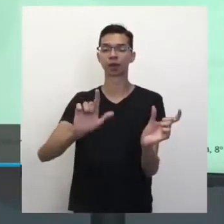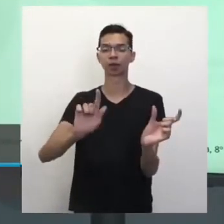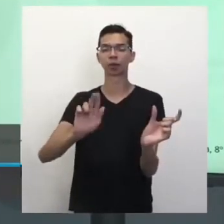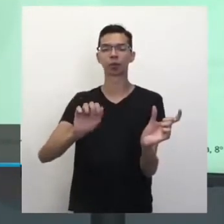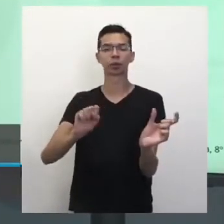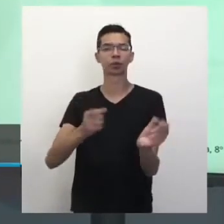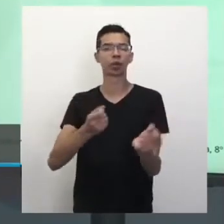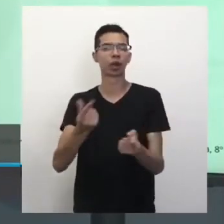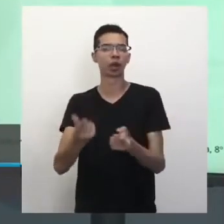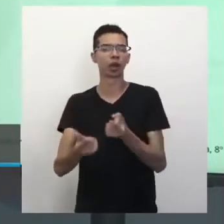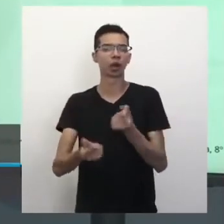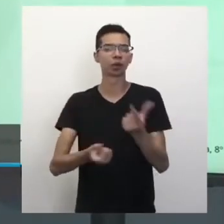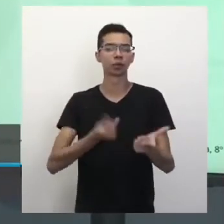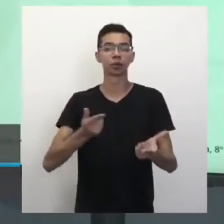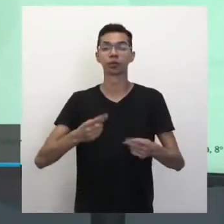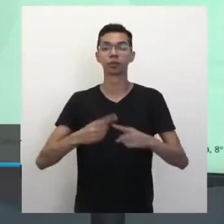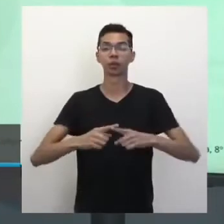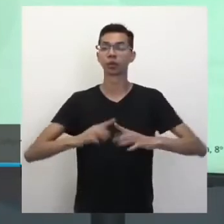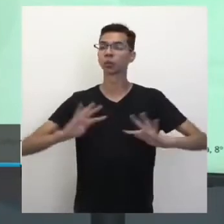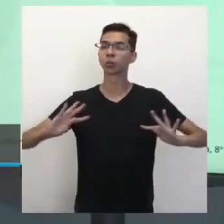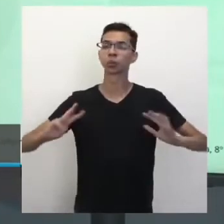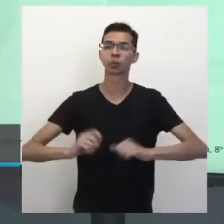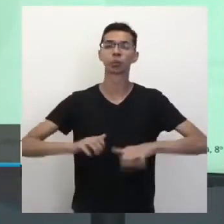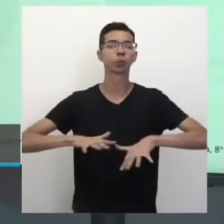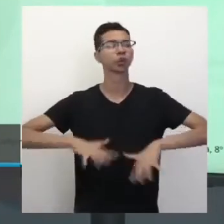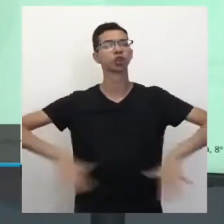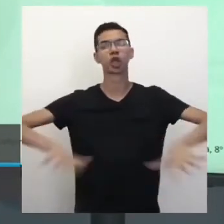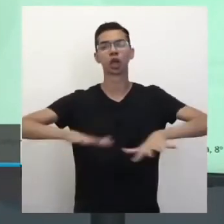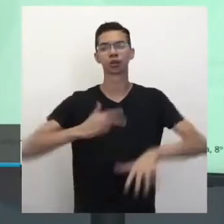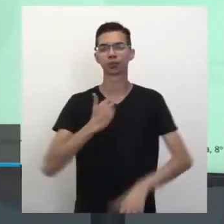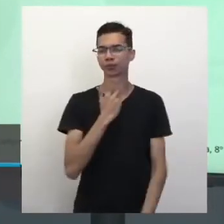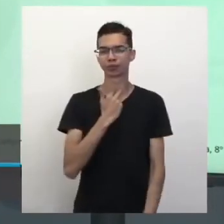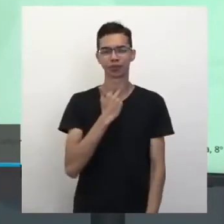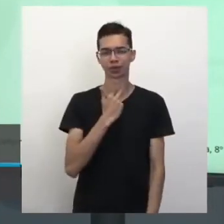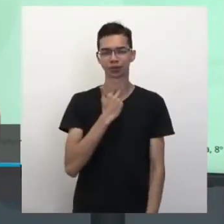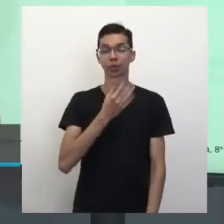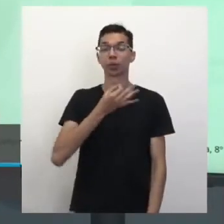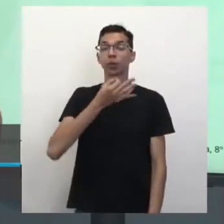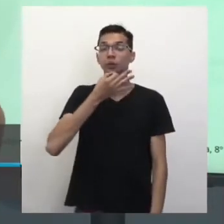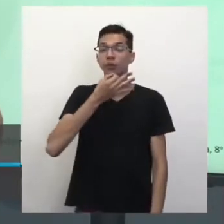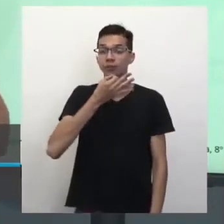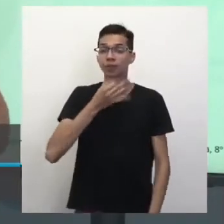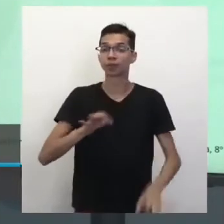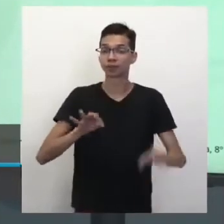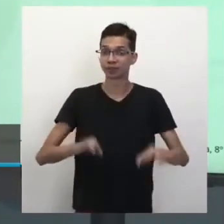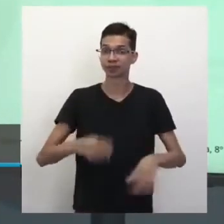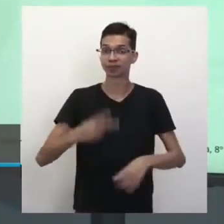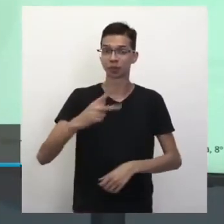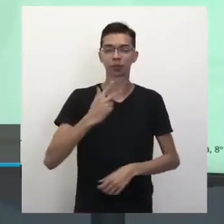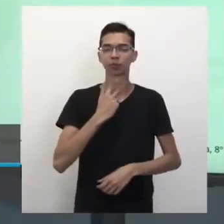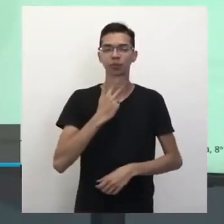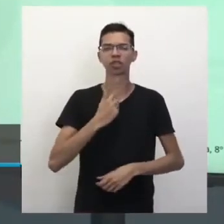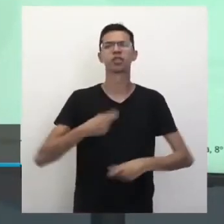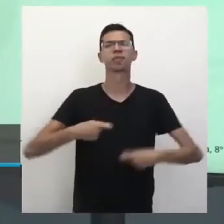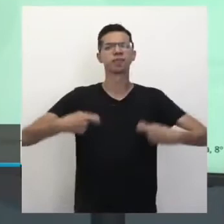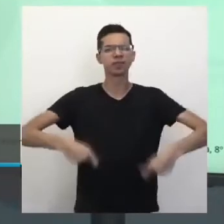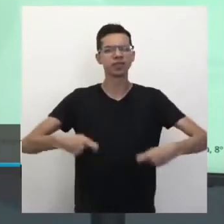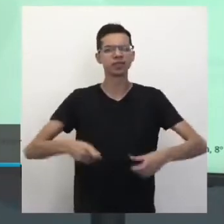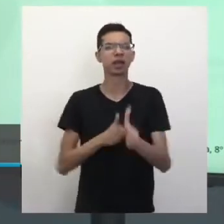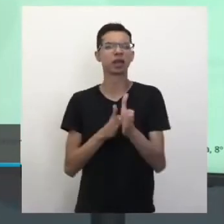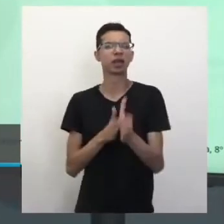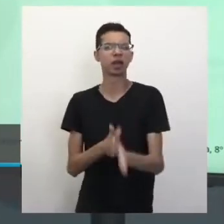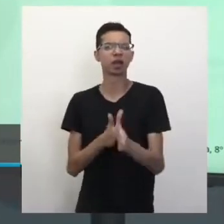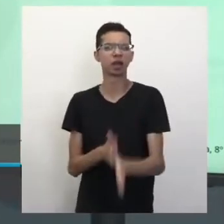modo algum. Então, sempre todo texto argumentativo, embora seja sua opinião, não podemos generalizar, tem que ser assim, é desse jeito,